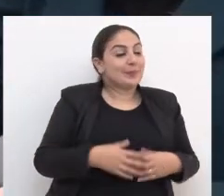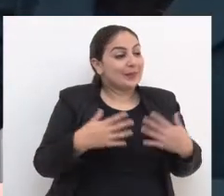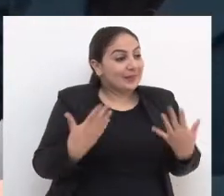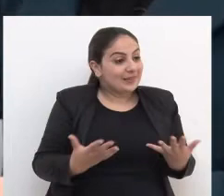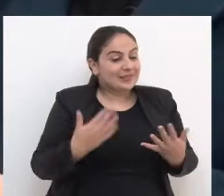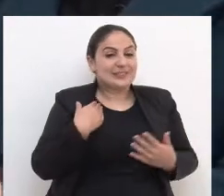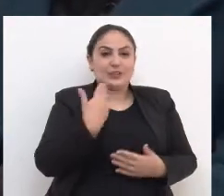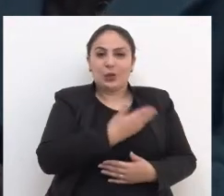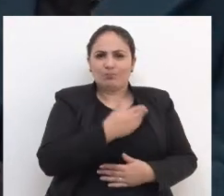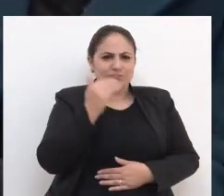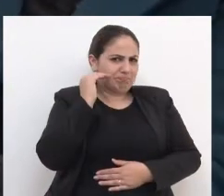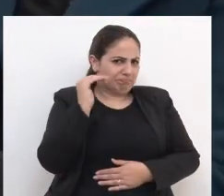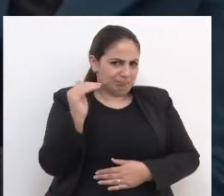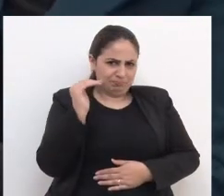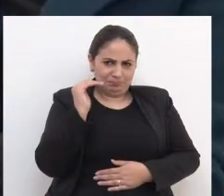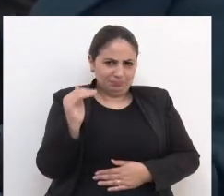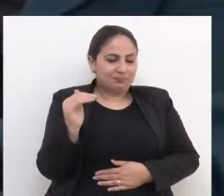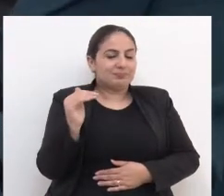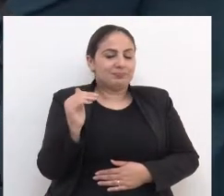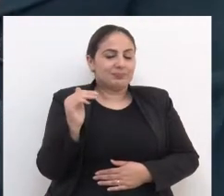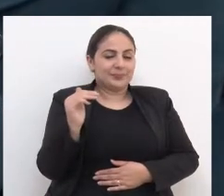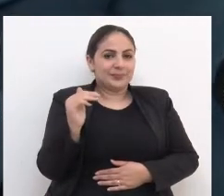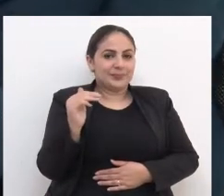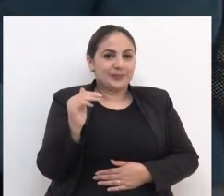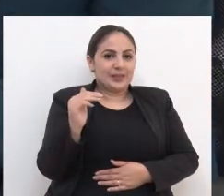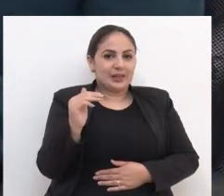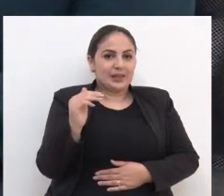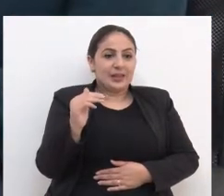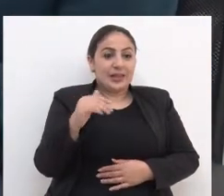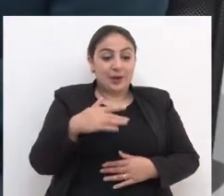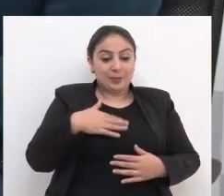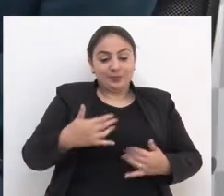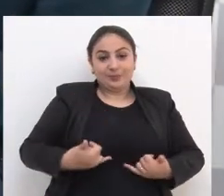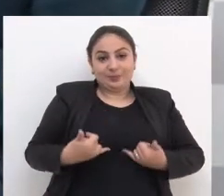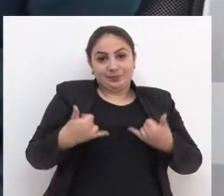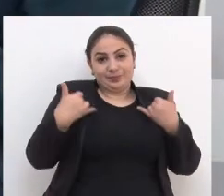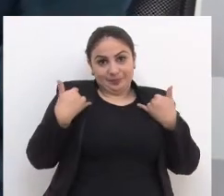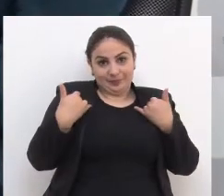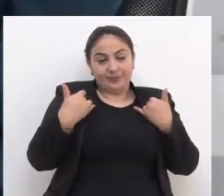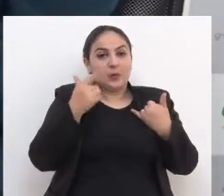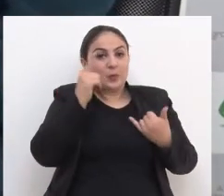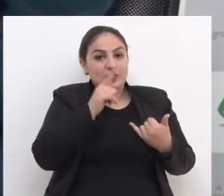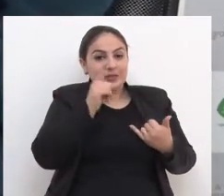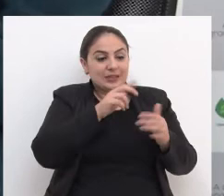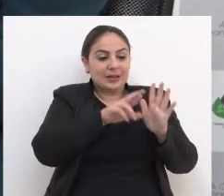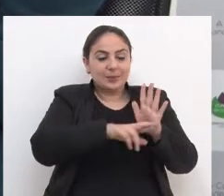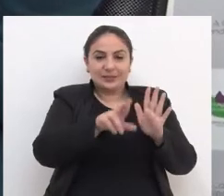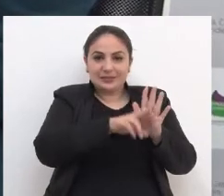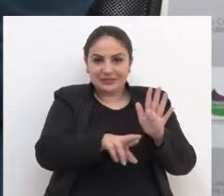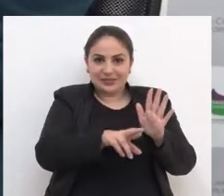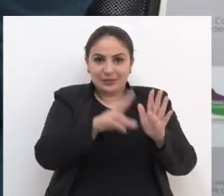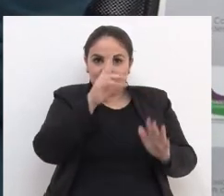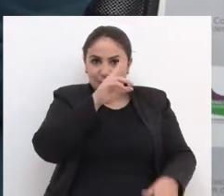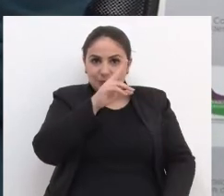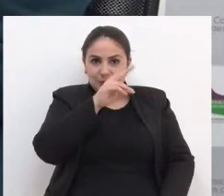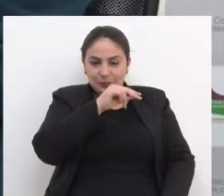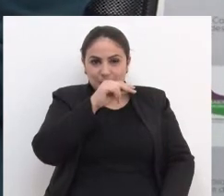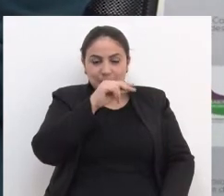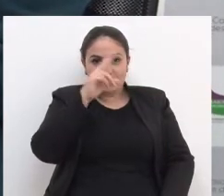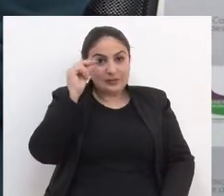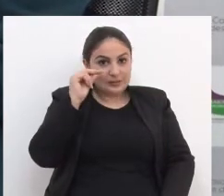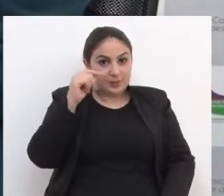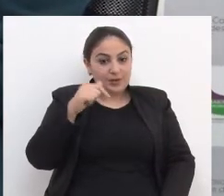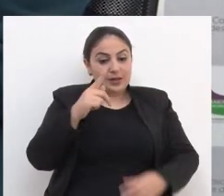estamos tranquilos, estamos orgulhosos de poder representar aqui o Executivo na